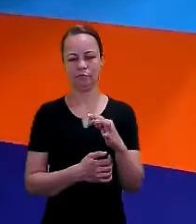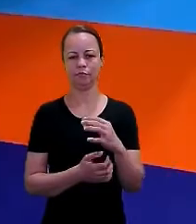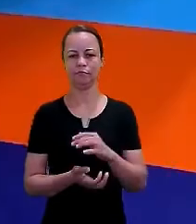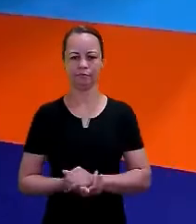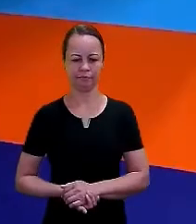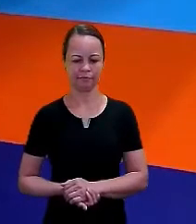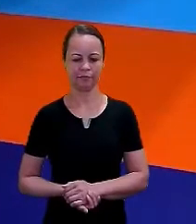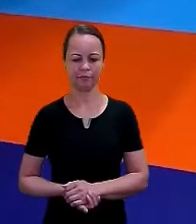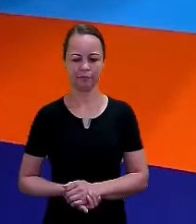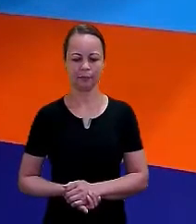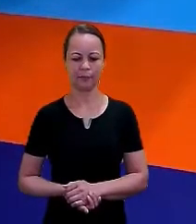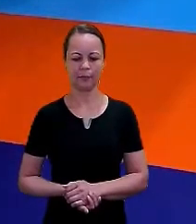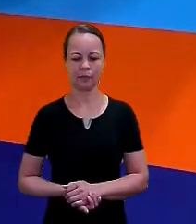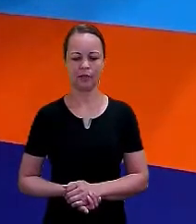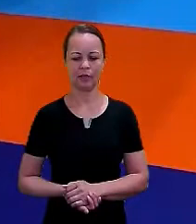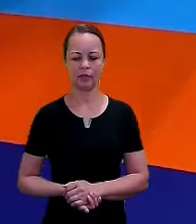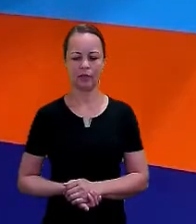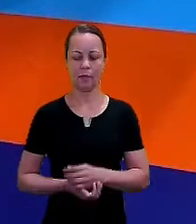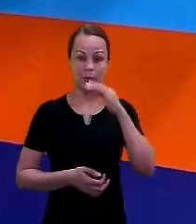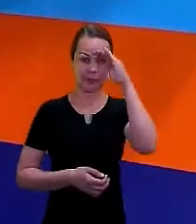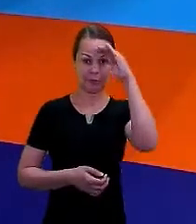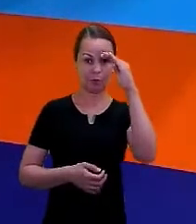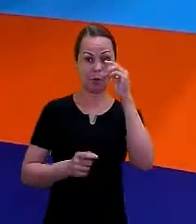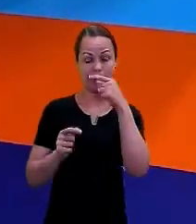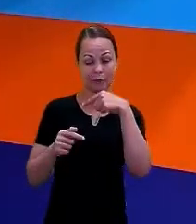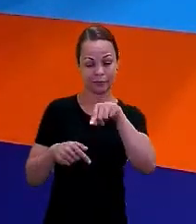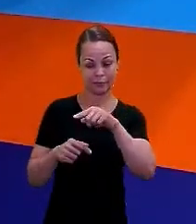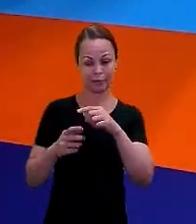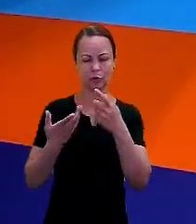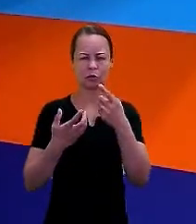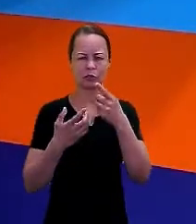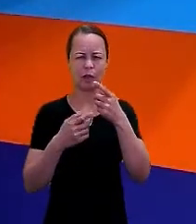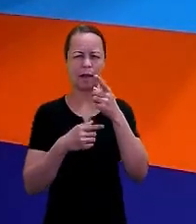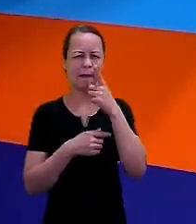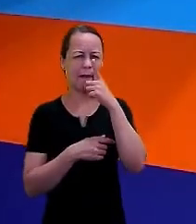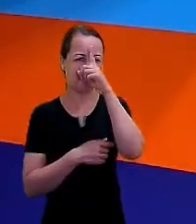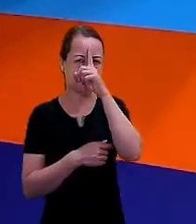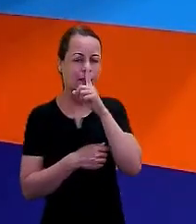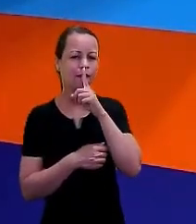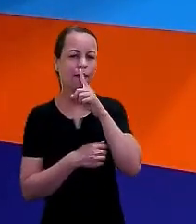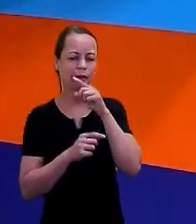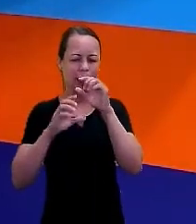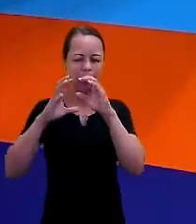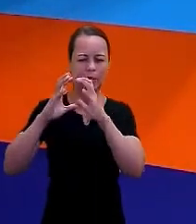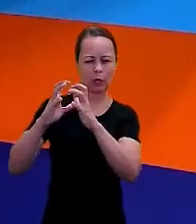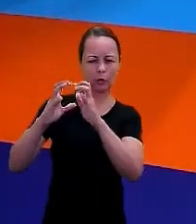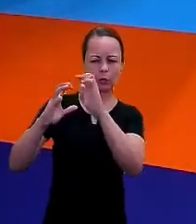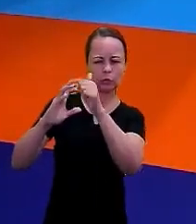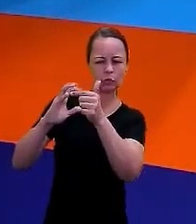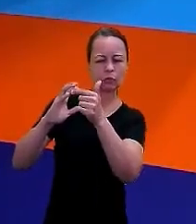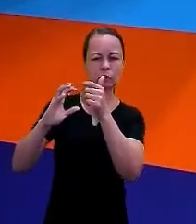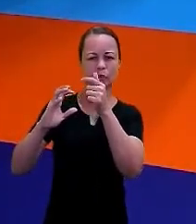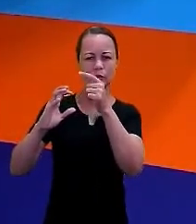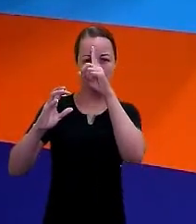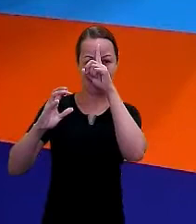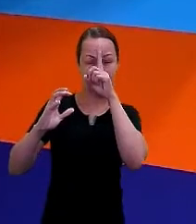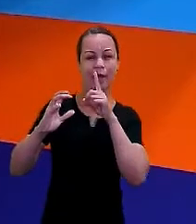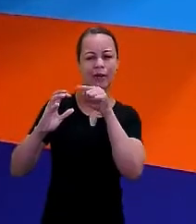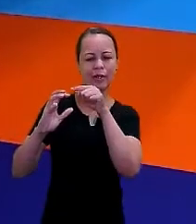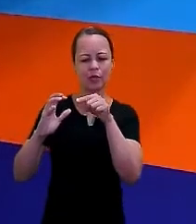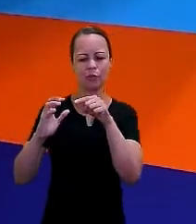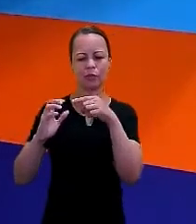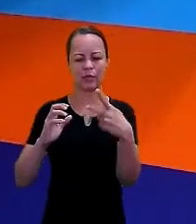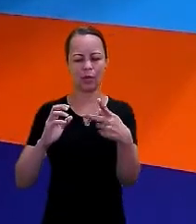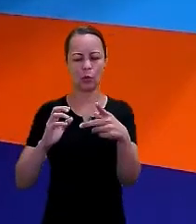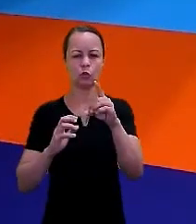favor, produção. Principalmente aqui num tonzinho meio amarelado, é chamado de giro do cíngulo anterior dorsal. Essa região